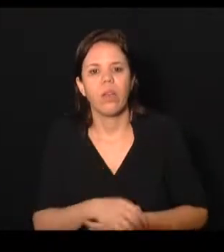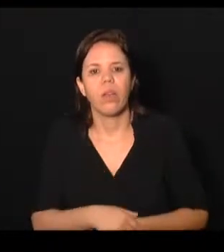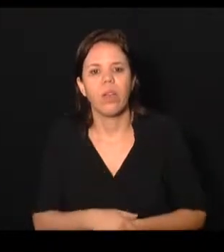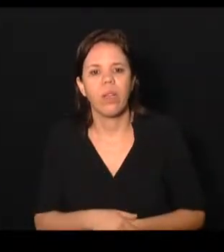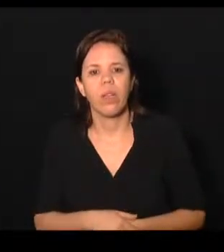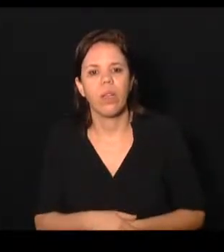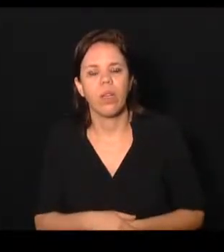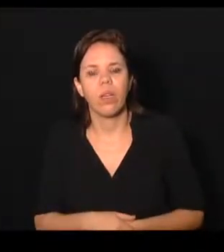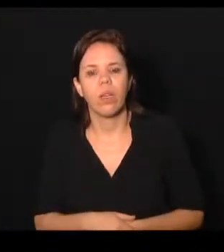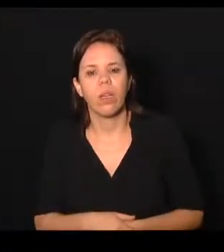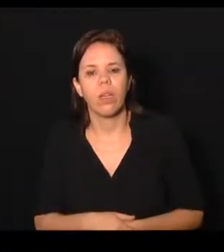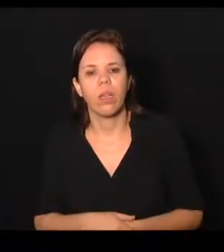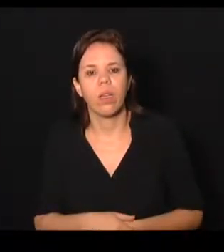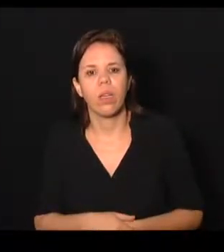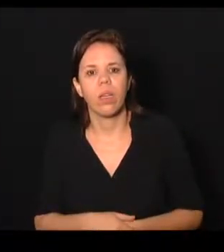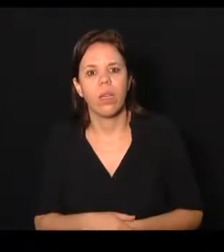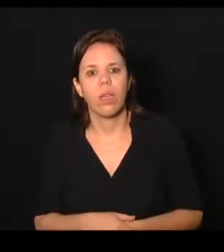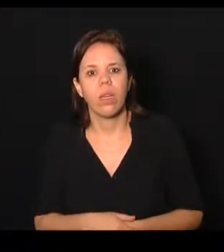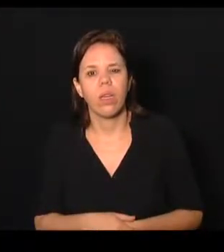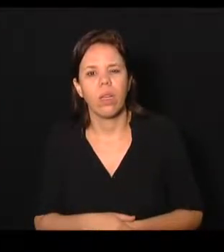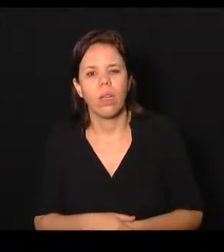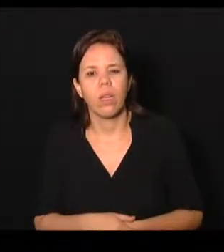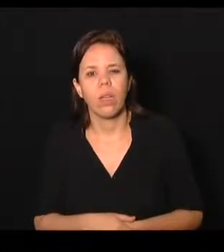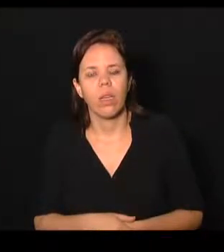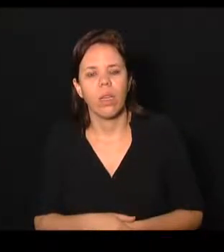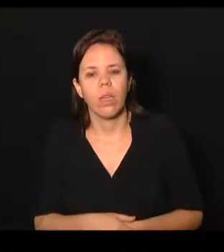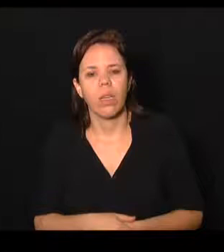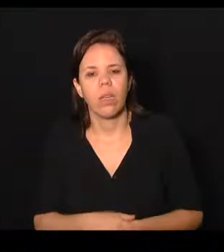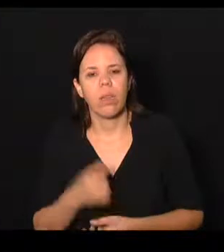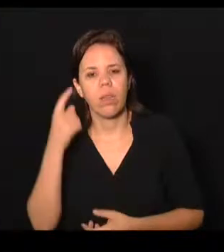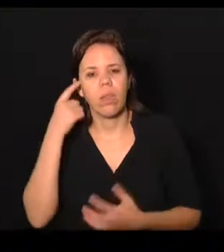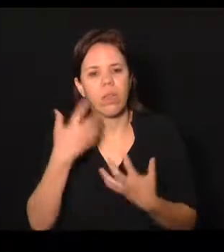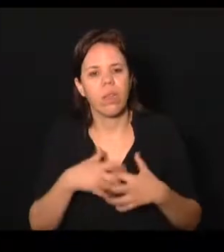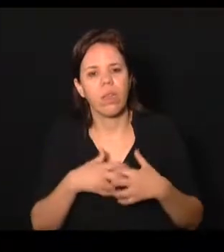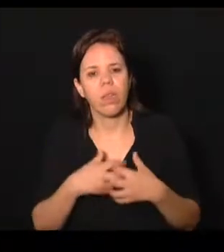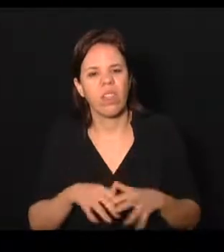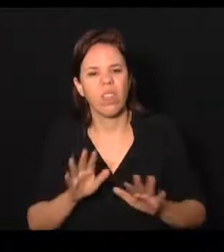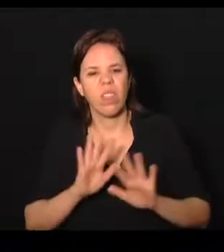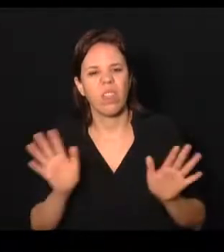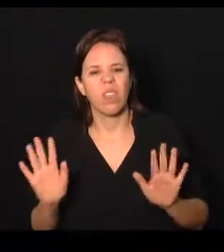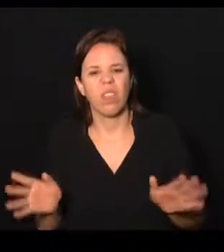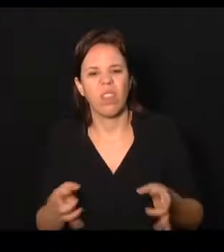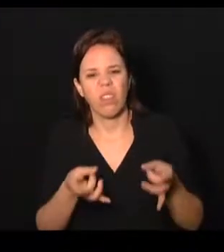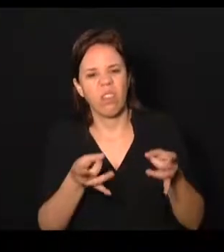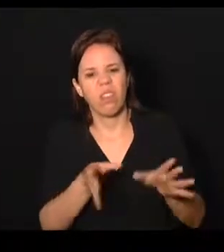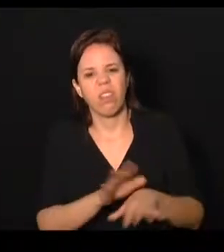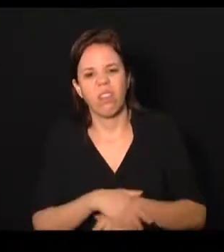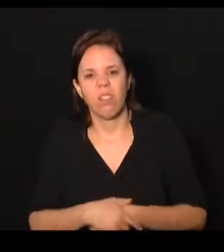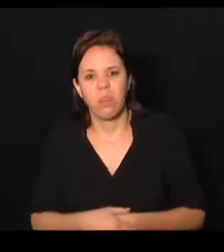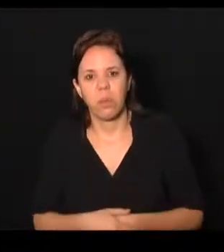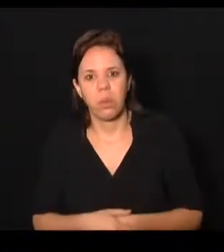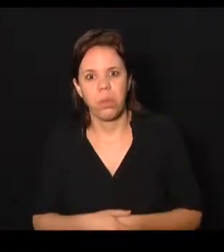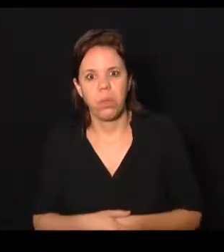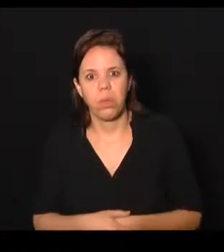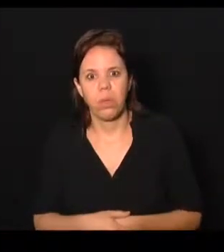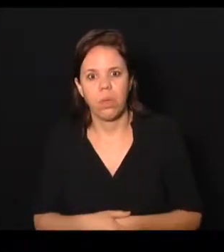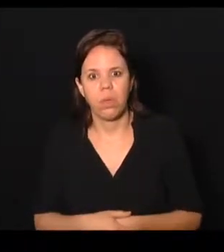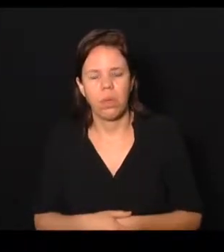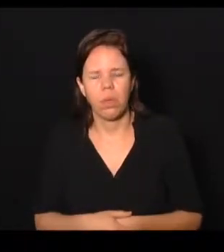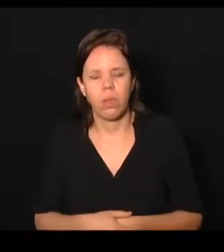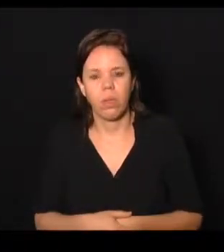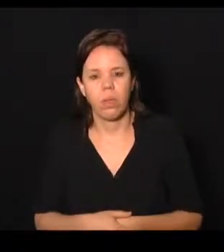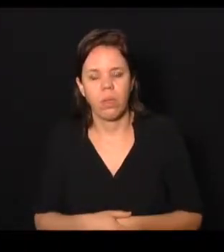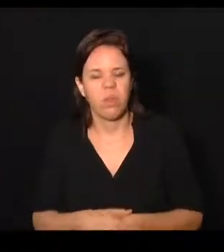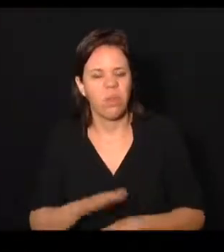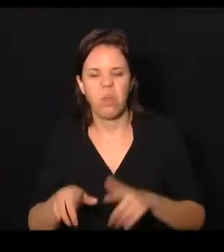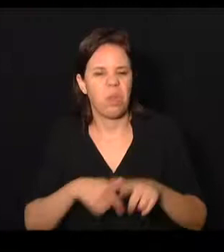nessa. Que eu falei assim, vamos usar o raciocínio. Ela falou, largou tudo. Né? Desse jeito